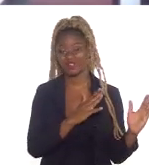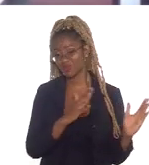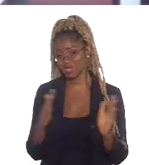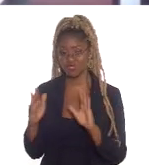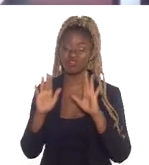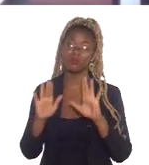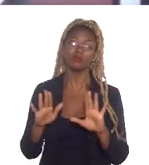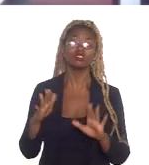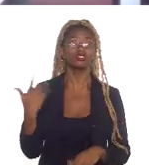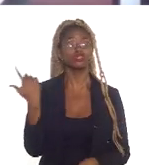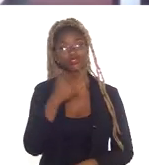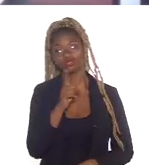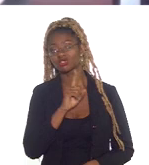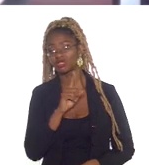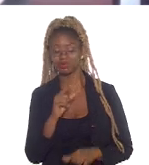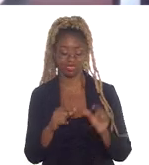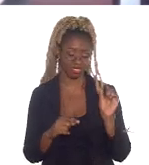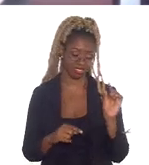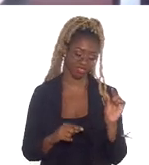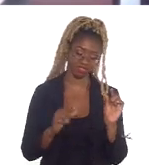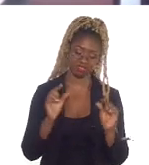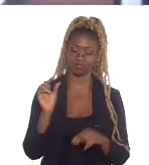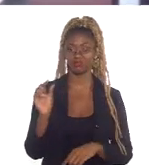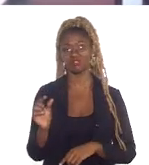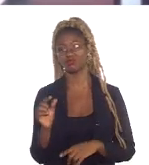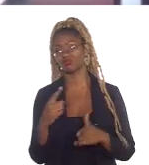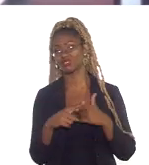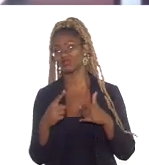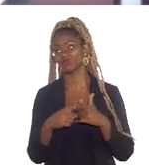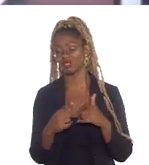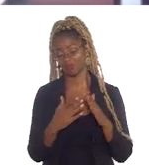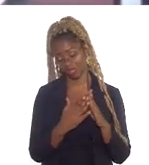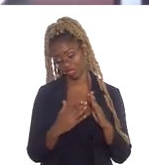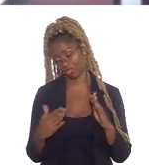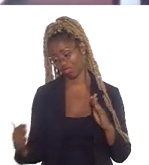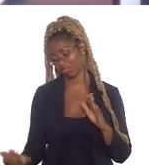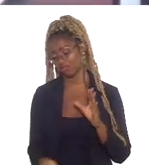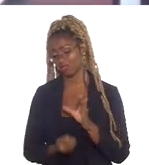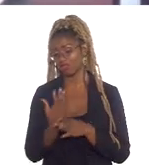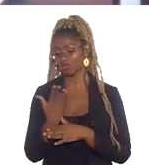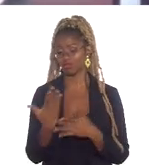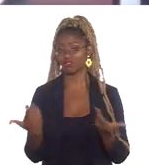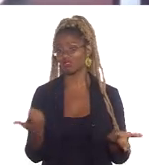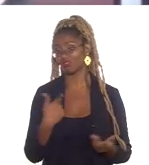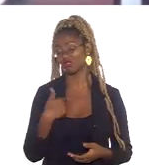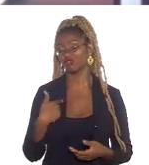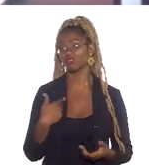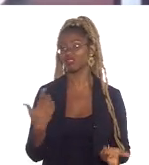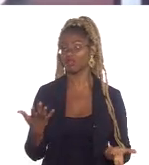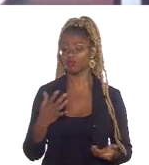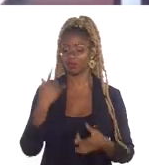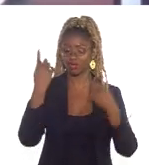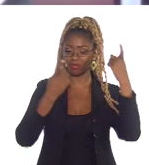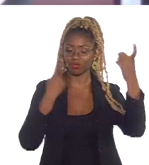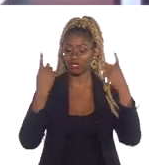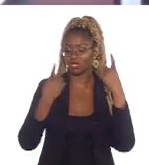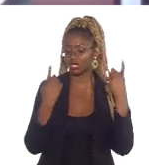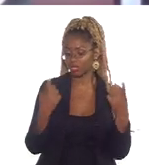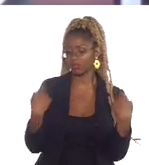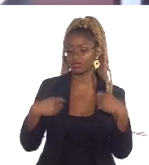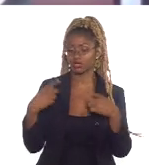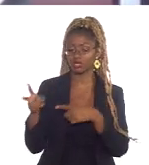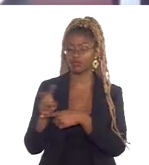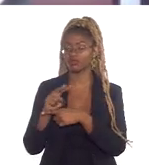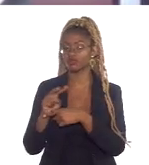por pequenos probleminhas que foram surgindo durante esse período. Então, assim, eu fico preocupado, realmente, o Fortunato tiver uma questão a ser fiscalizada